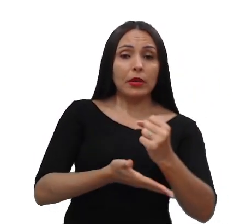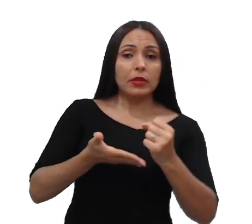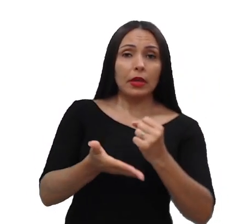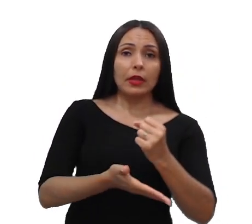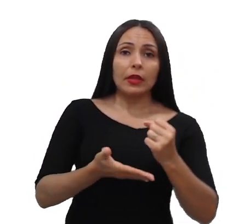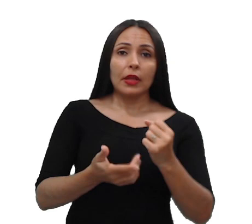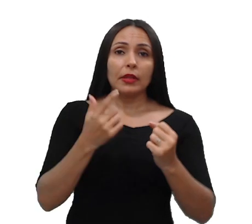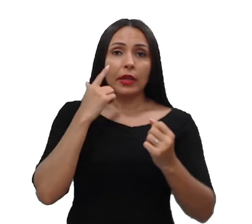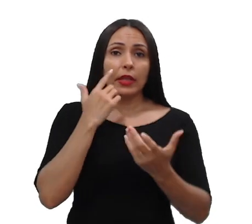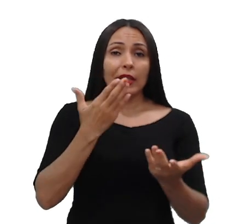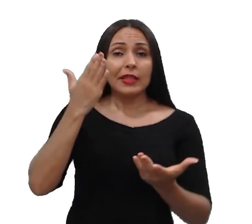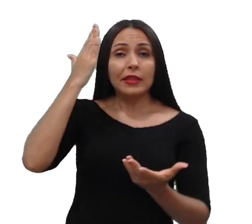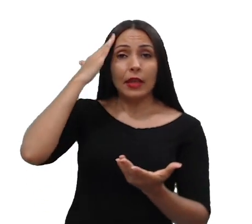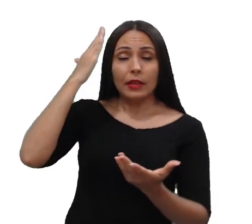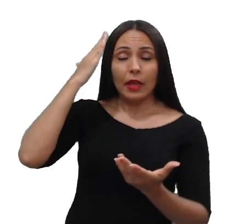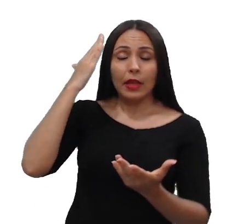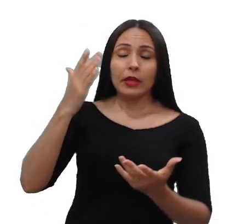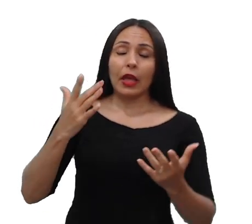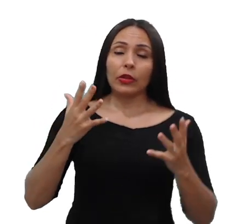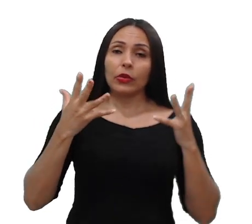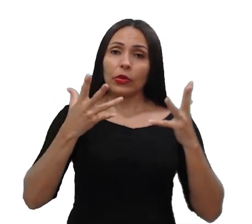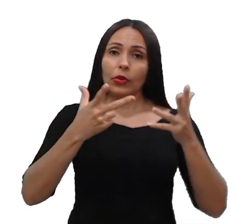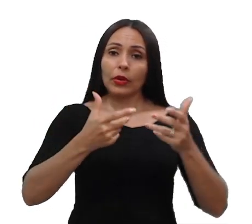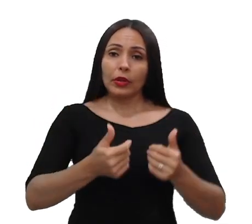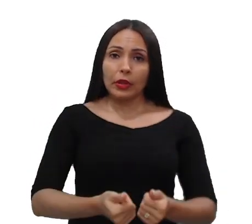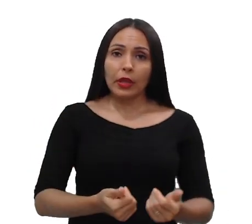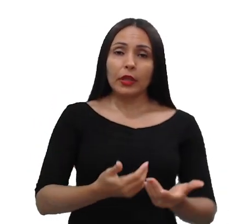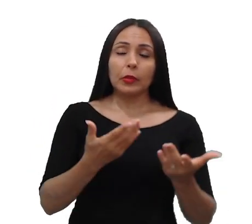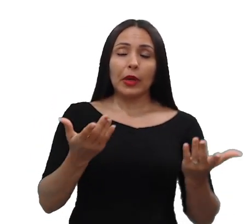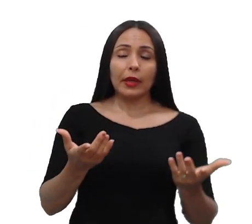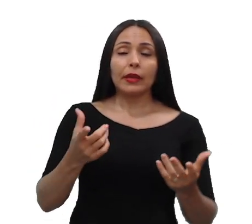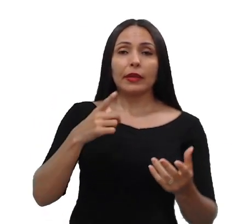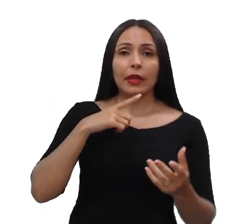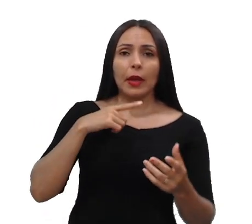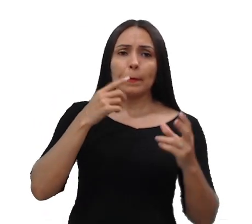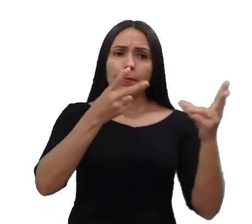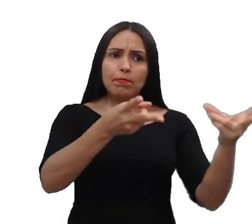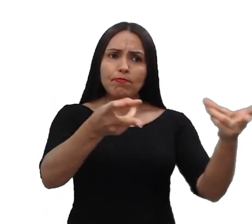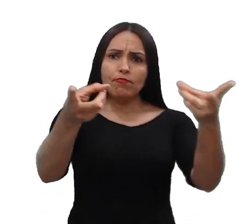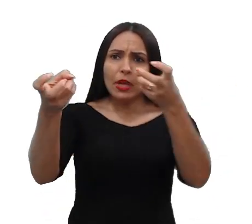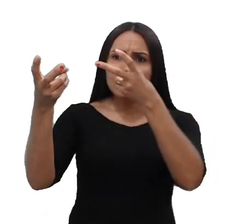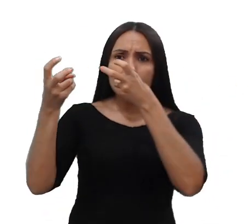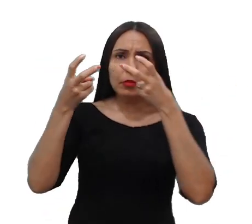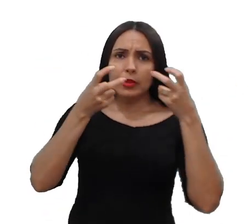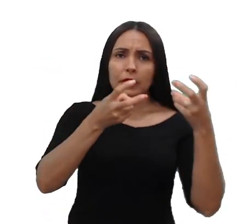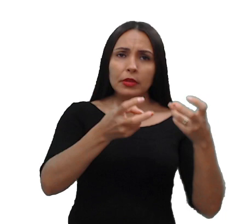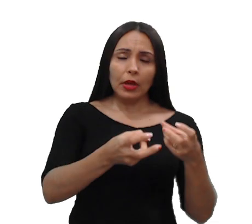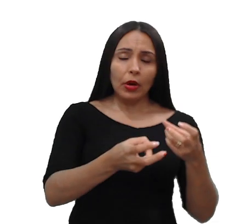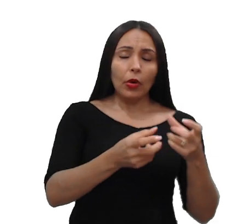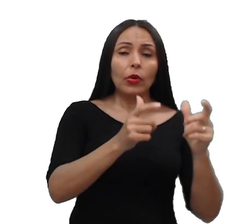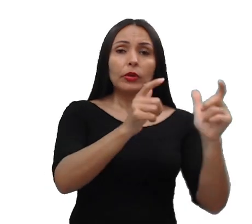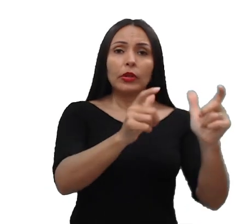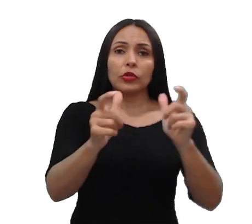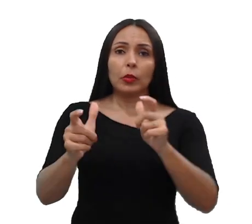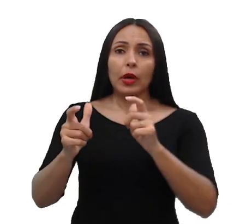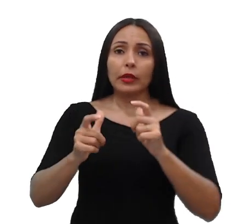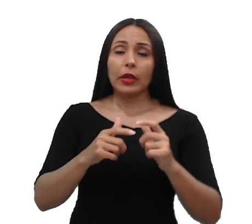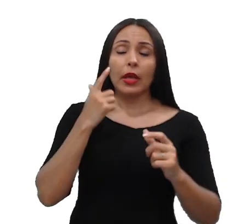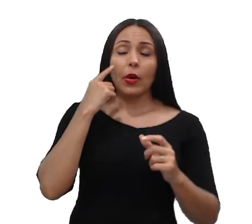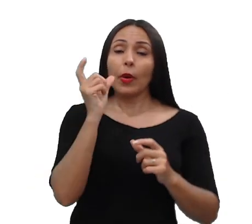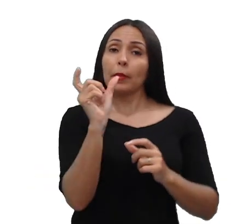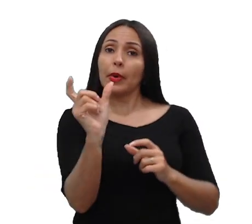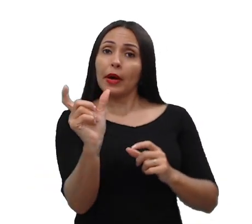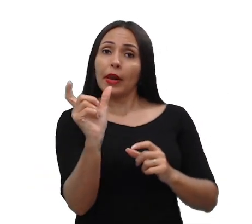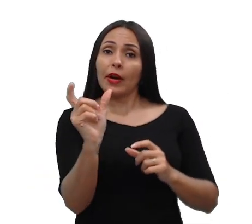ideia da compreensão da totalidade para que haja a percepção das partes. A Gestalt é uma palavra de